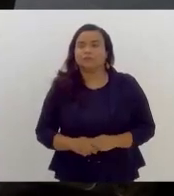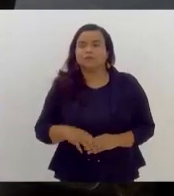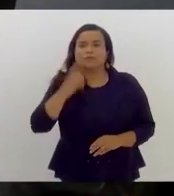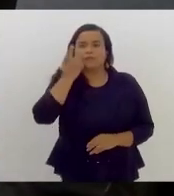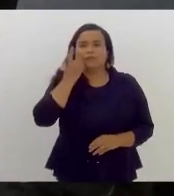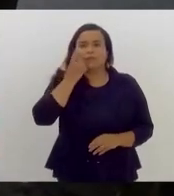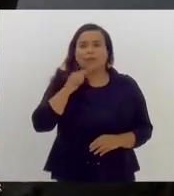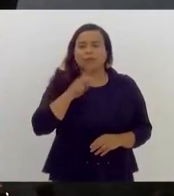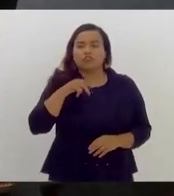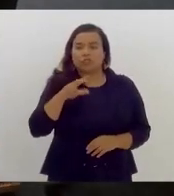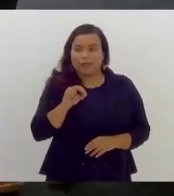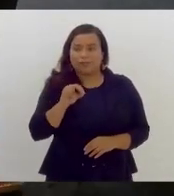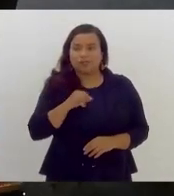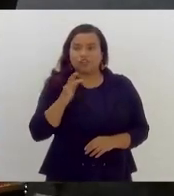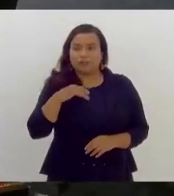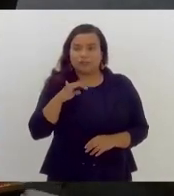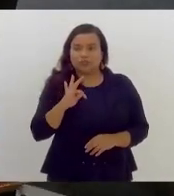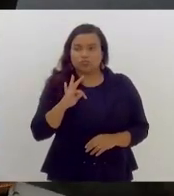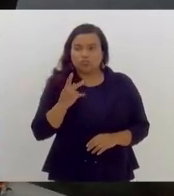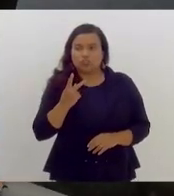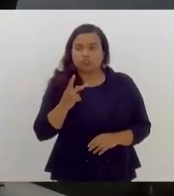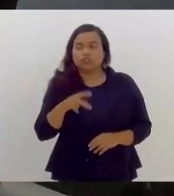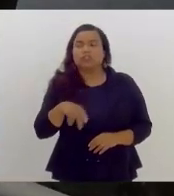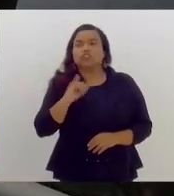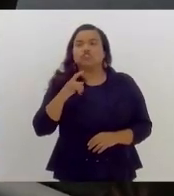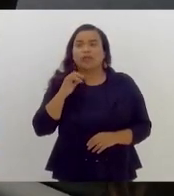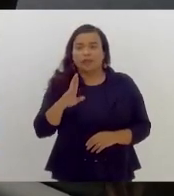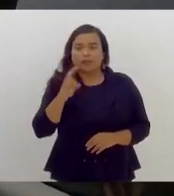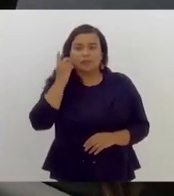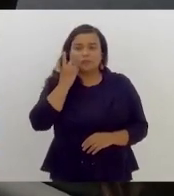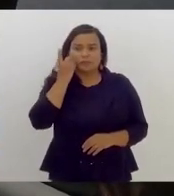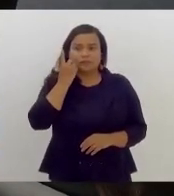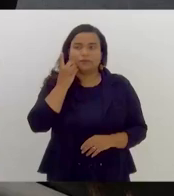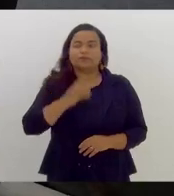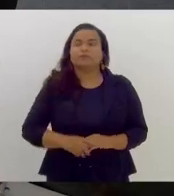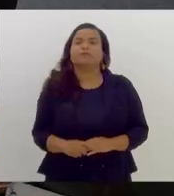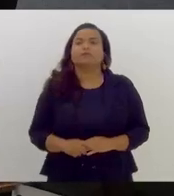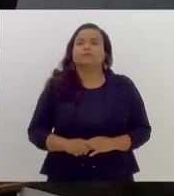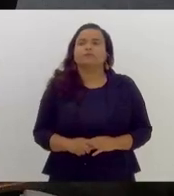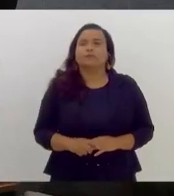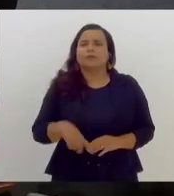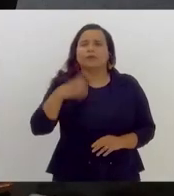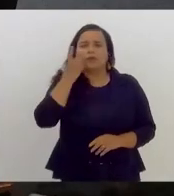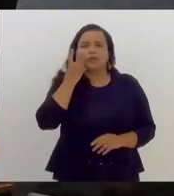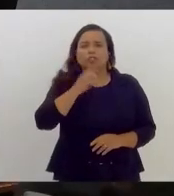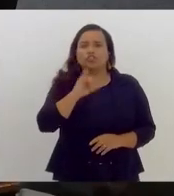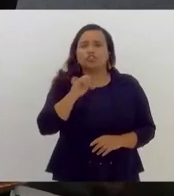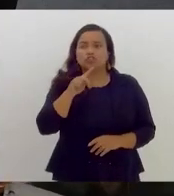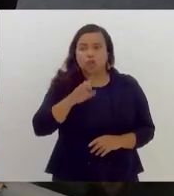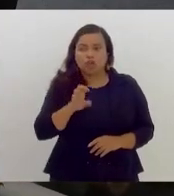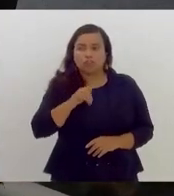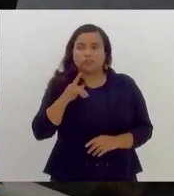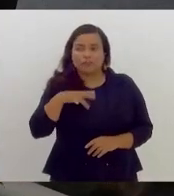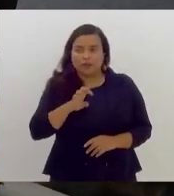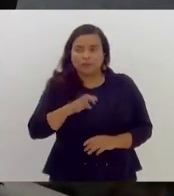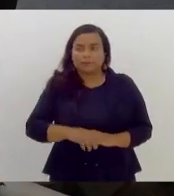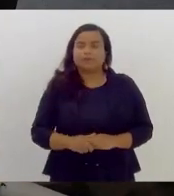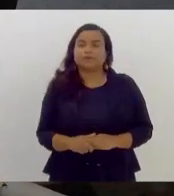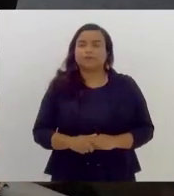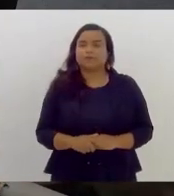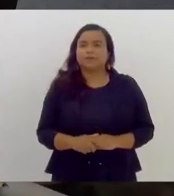deputado Gustavo Schmidt, deputado Jair Bittencourt, deputado Jorge Felipe,